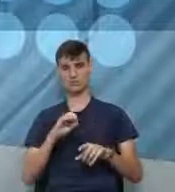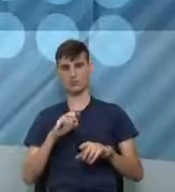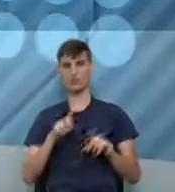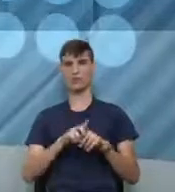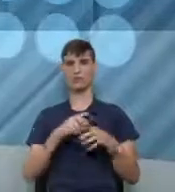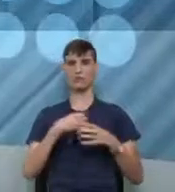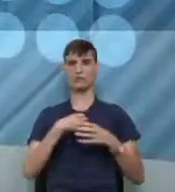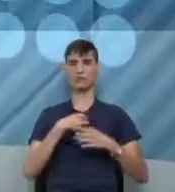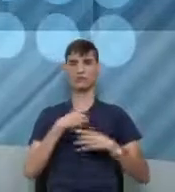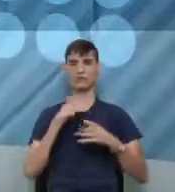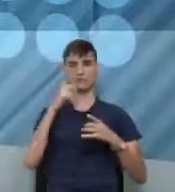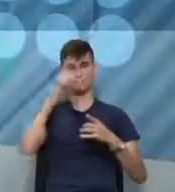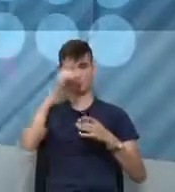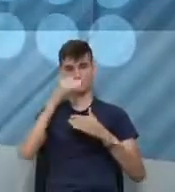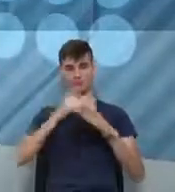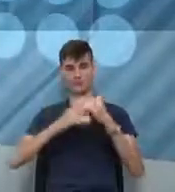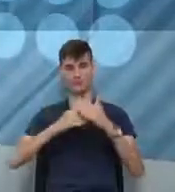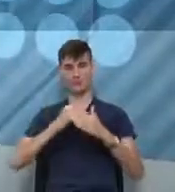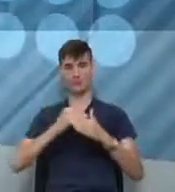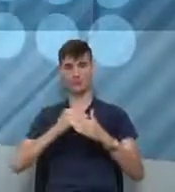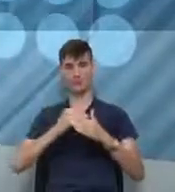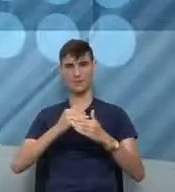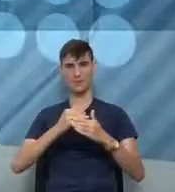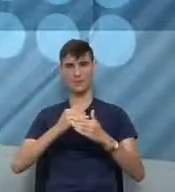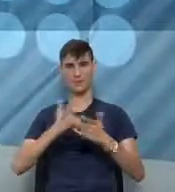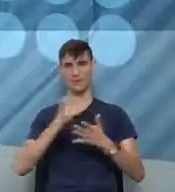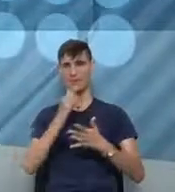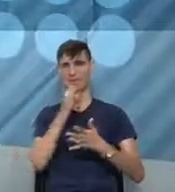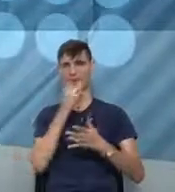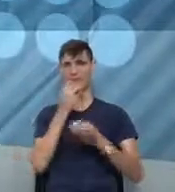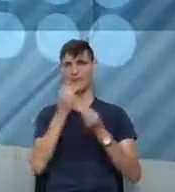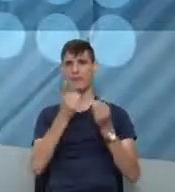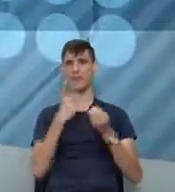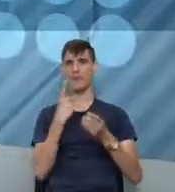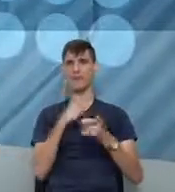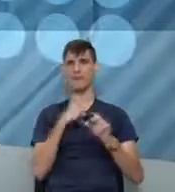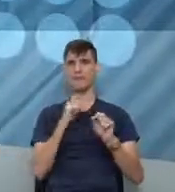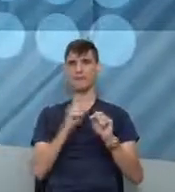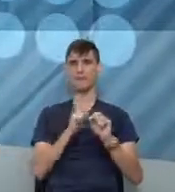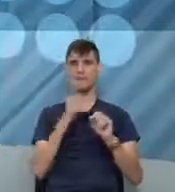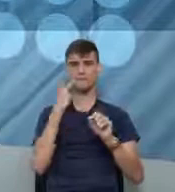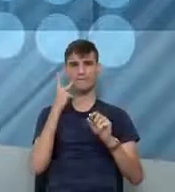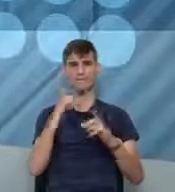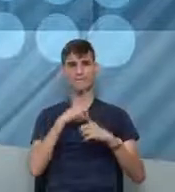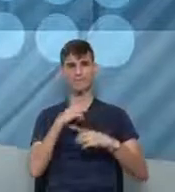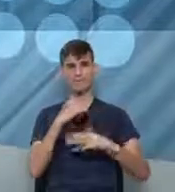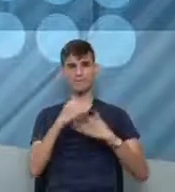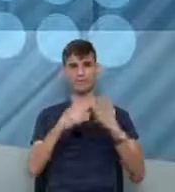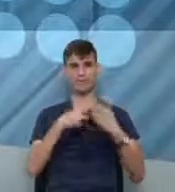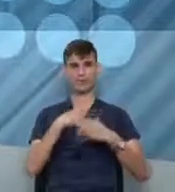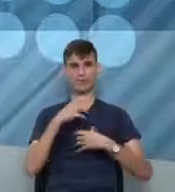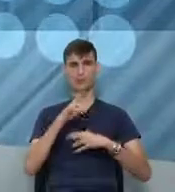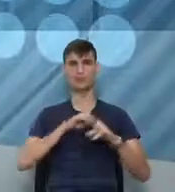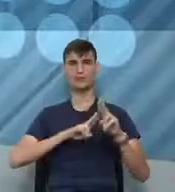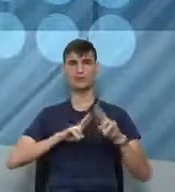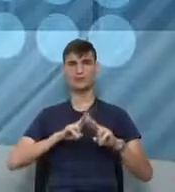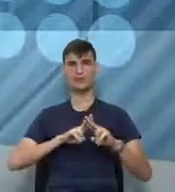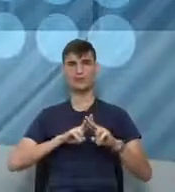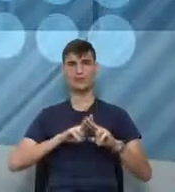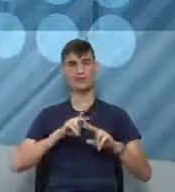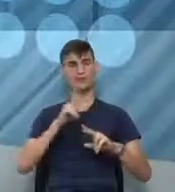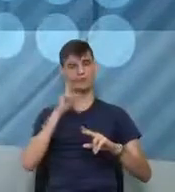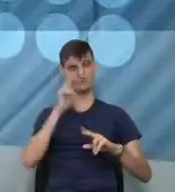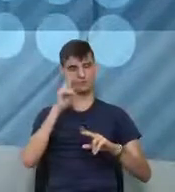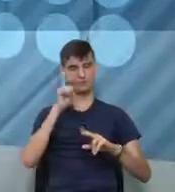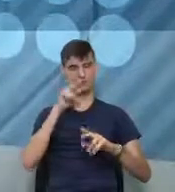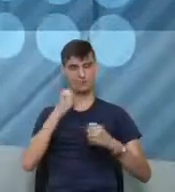forma complexa também. Ai, professora, mas como que eu faço para saber qual coeficiente eu tenho que usar? Lembre-se